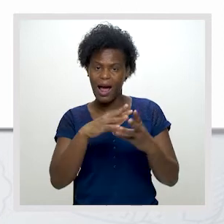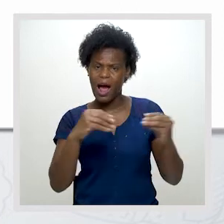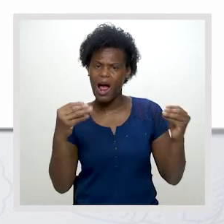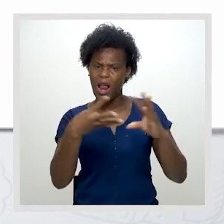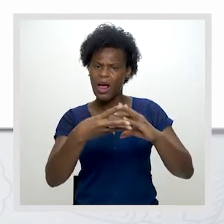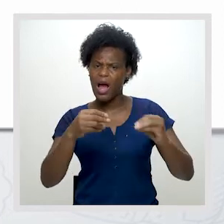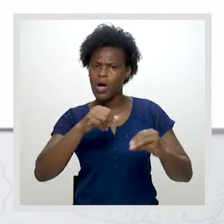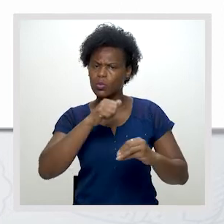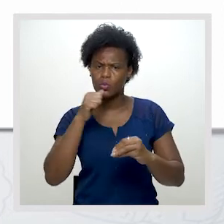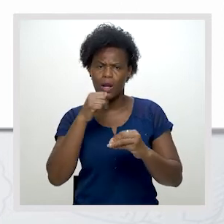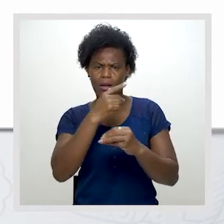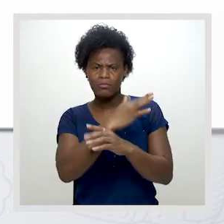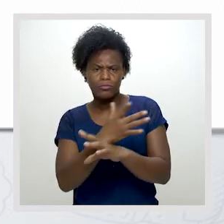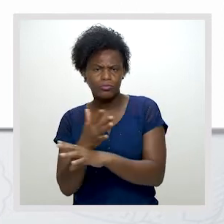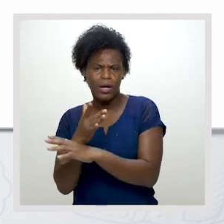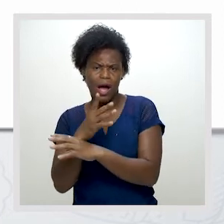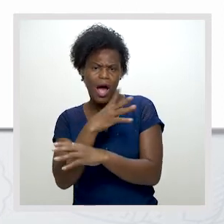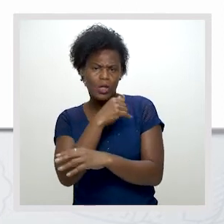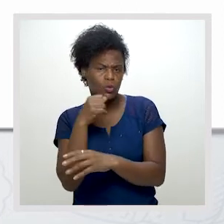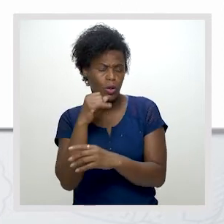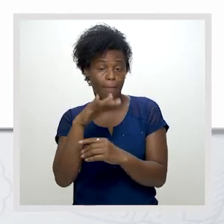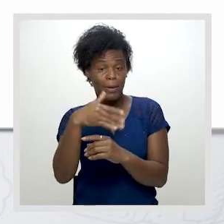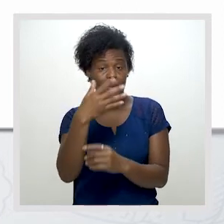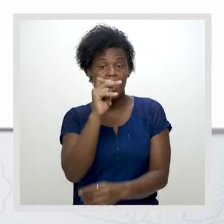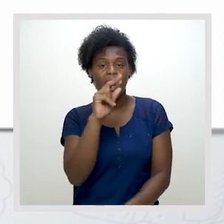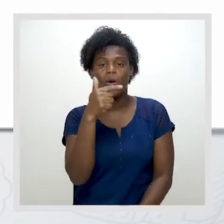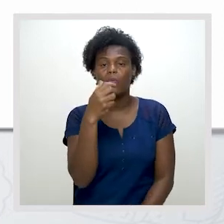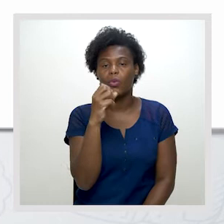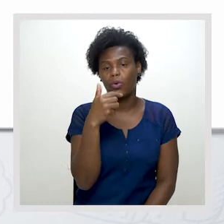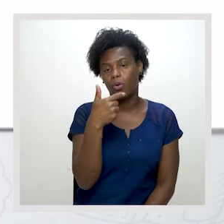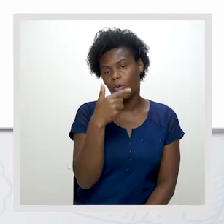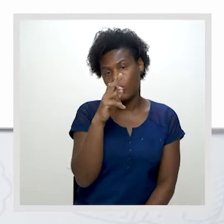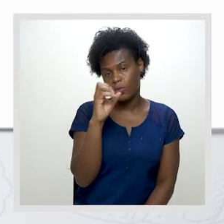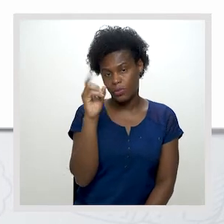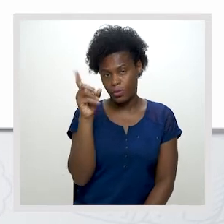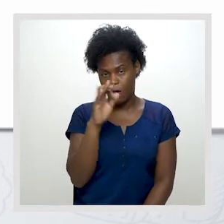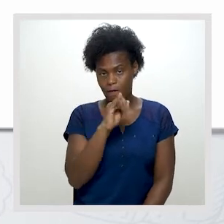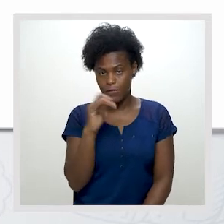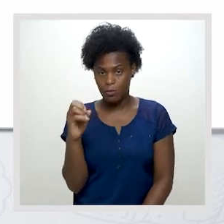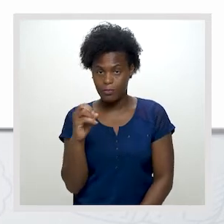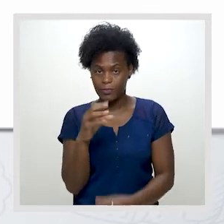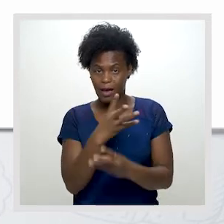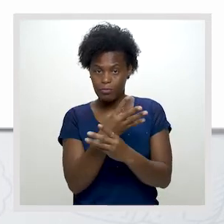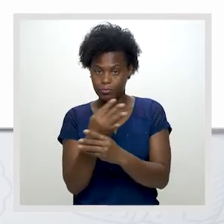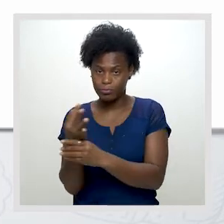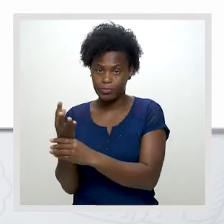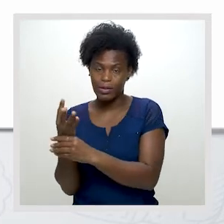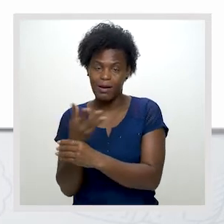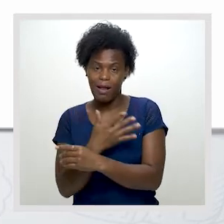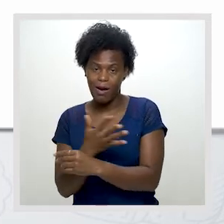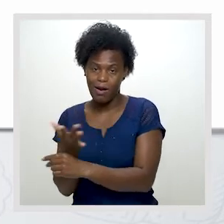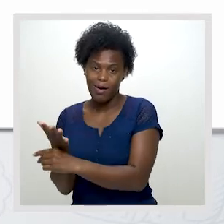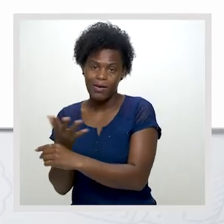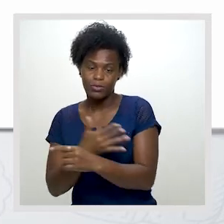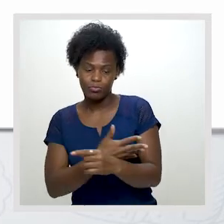primeiros autotróficos. Então, essas algas azuis eram responsáveis por absorção do CO2